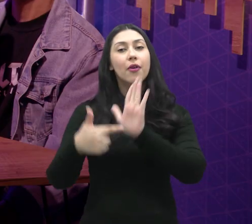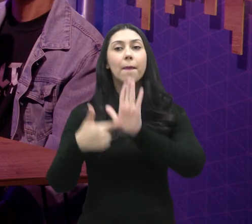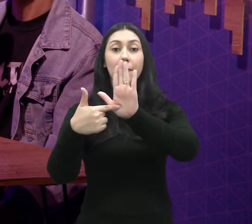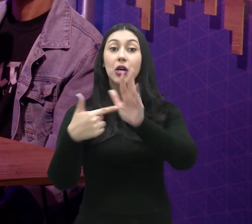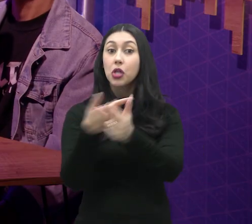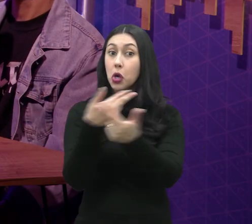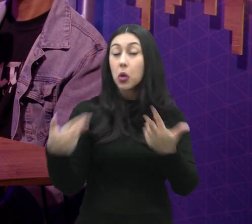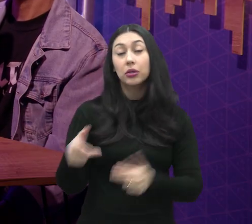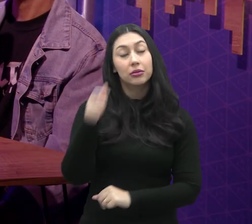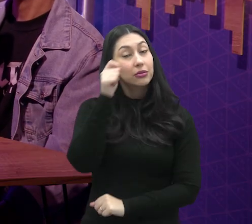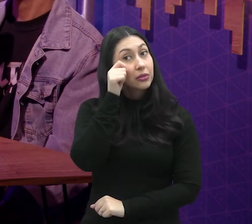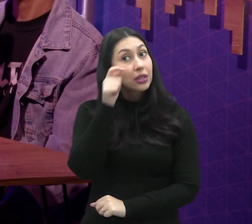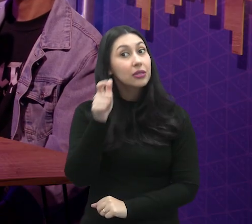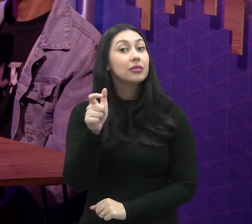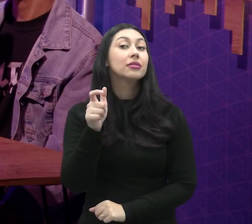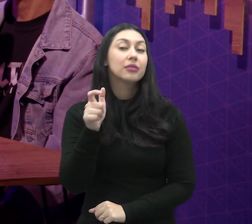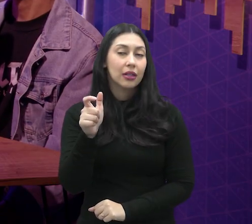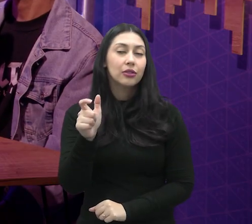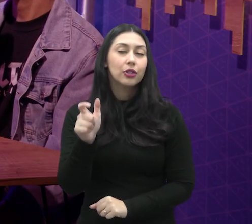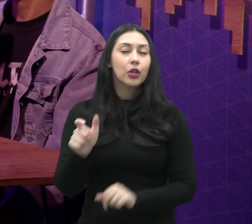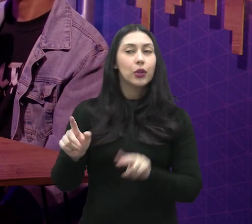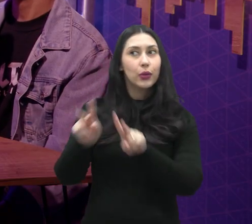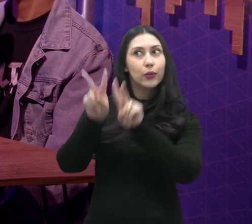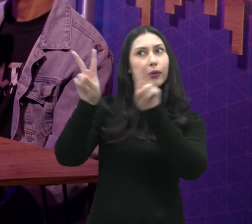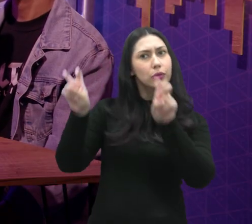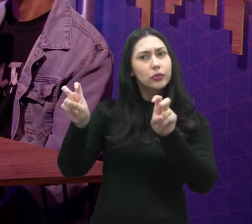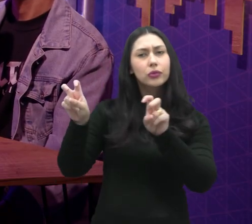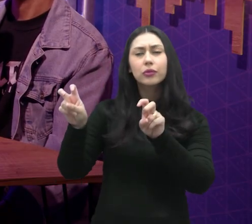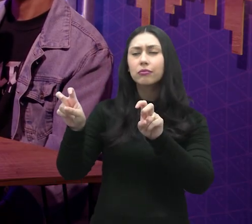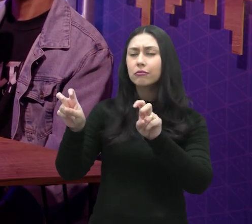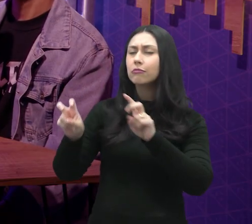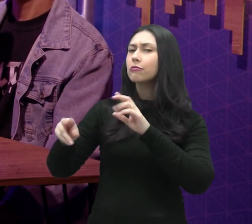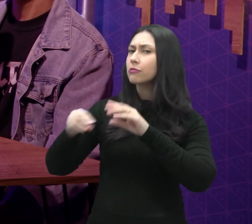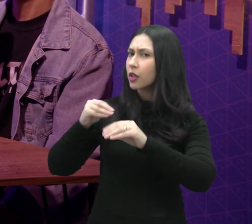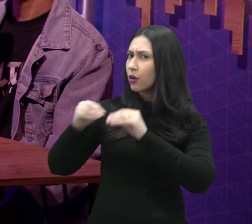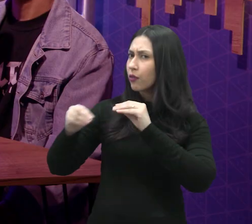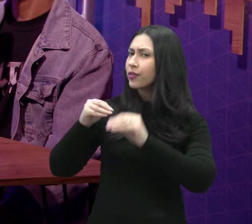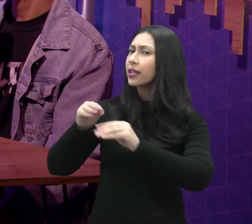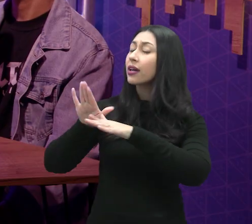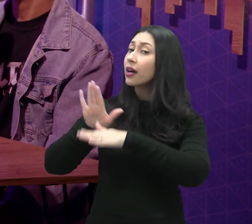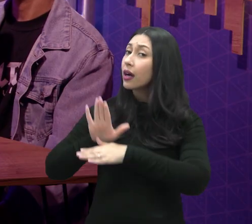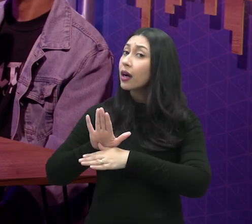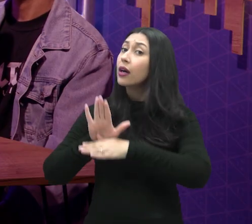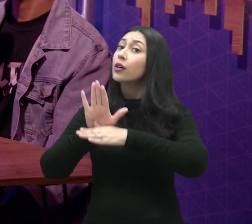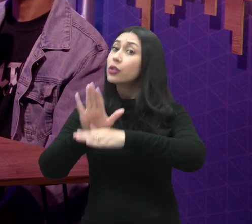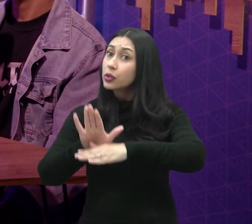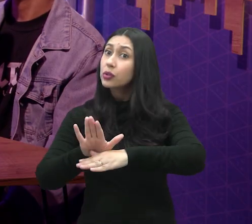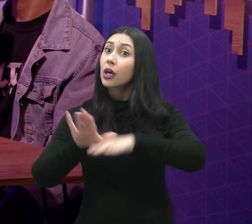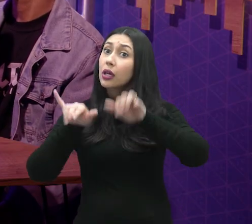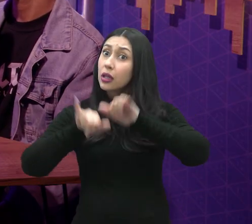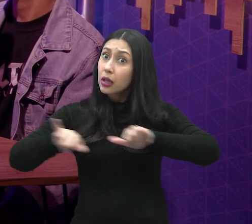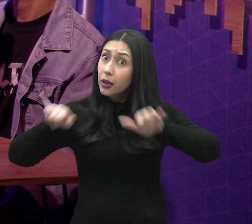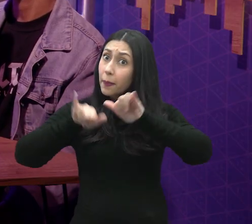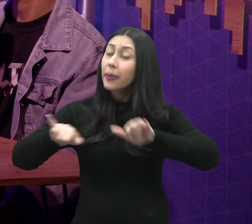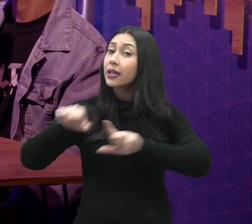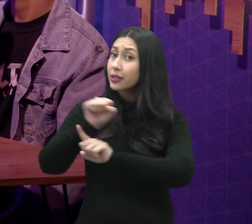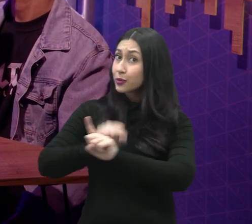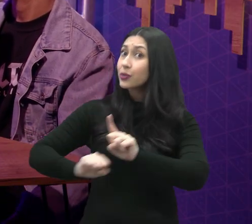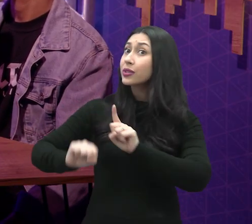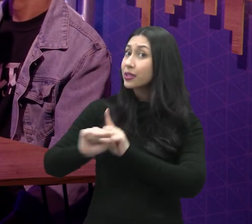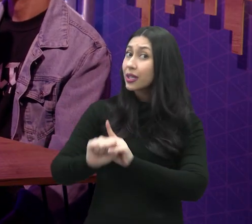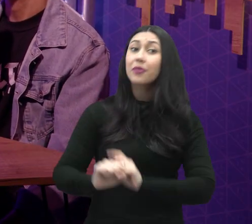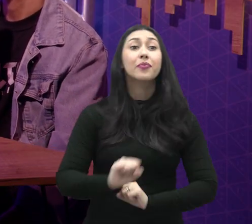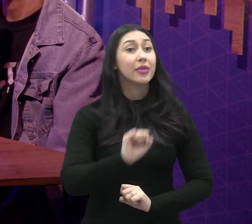algumas coisas muito interessantes dessa questão de como as novelas ajudam, inclusive, em campanhas sociais,